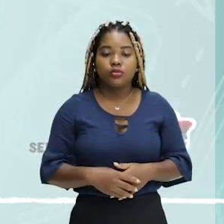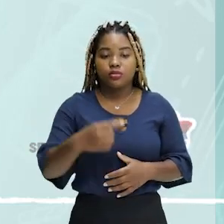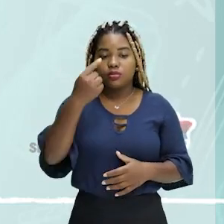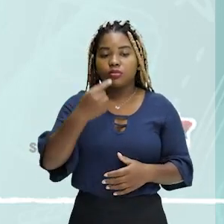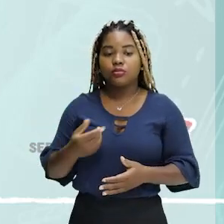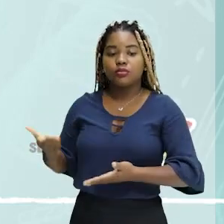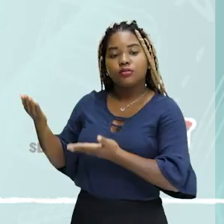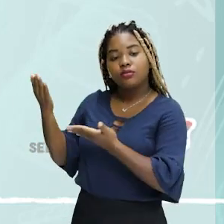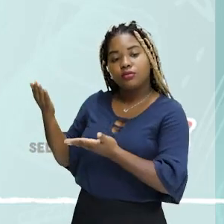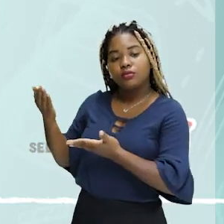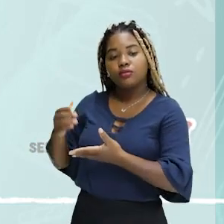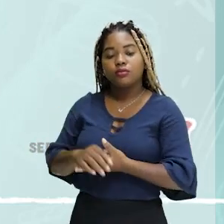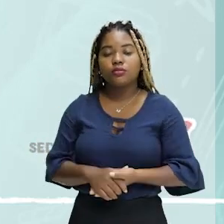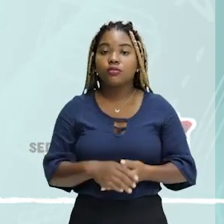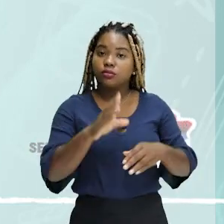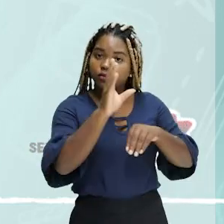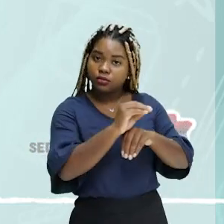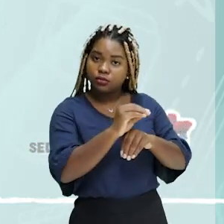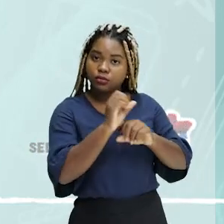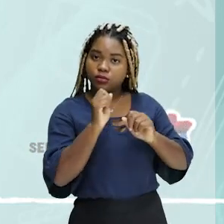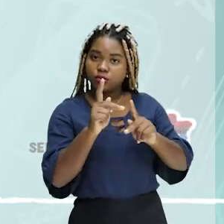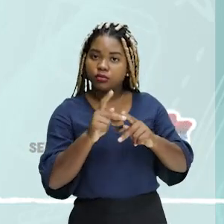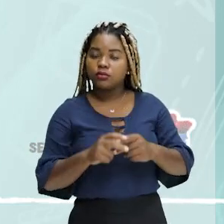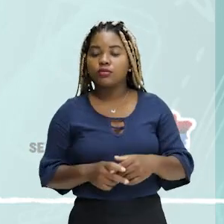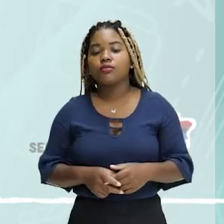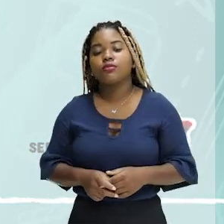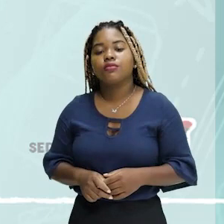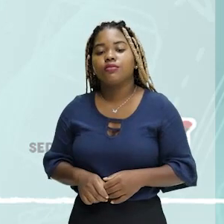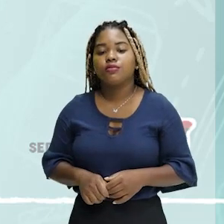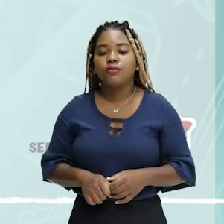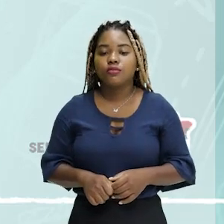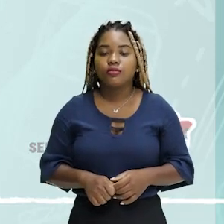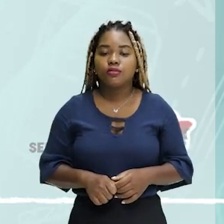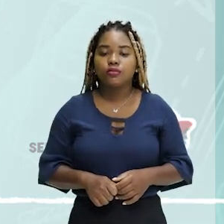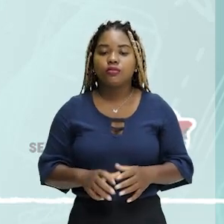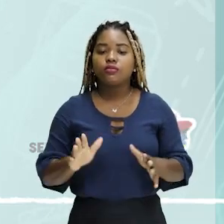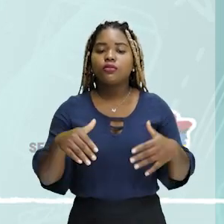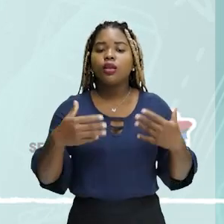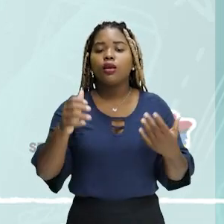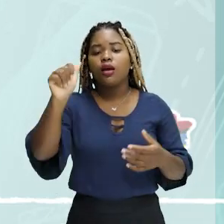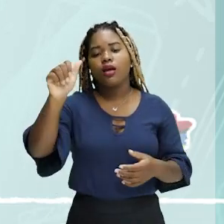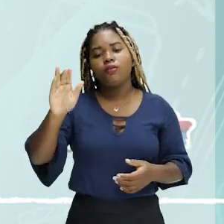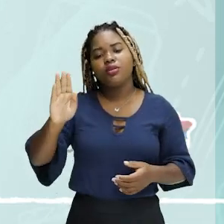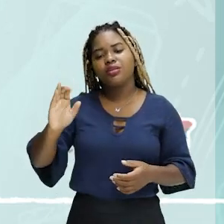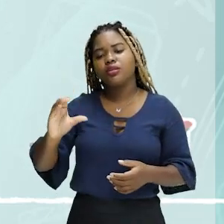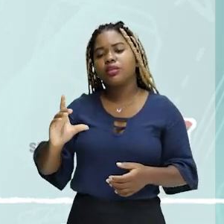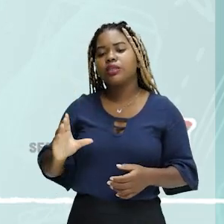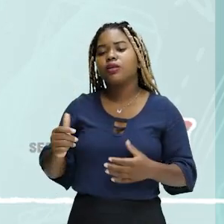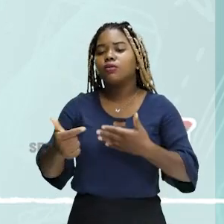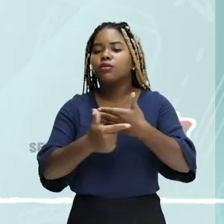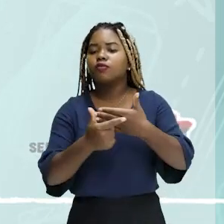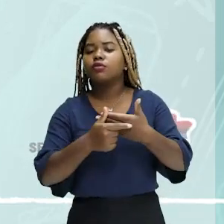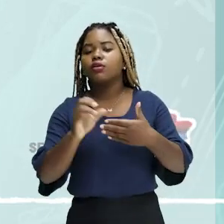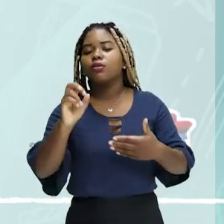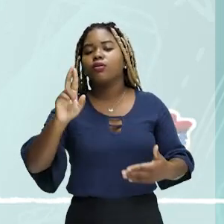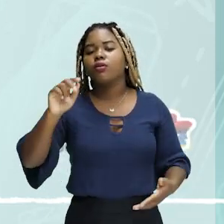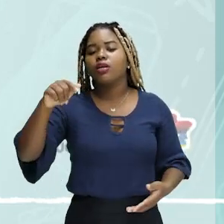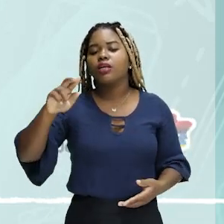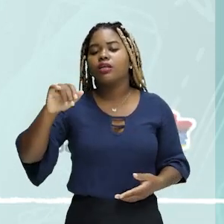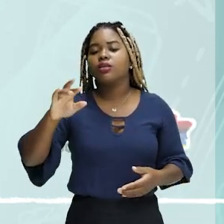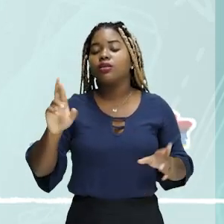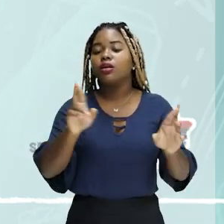tela, beleza? Printou? Vamos lá. A alternativa correta quanto à função orgânica